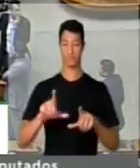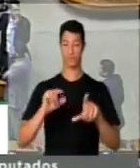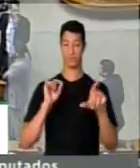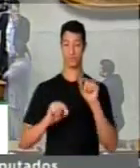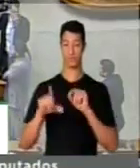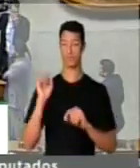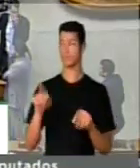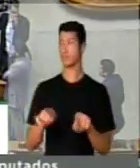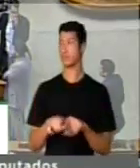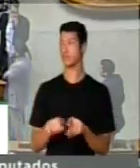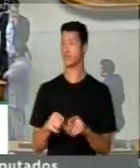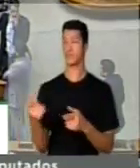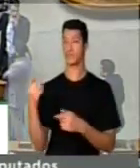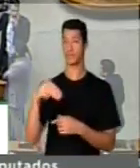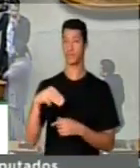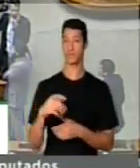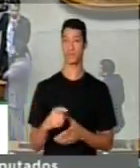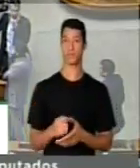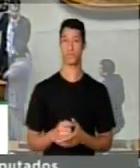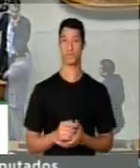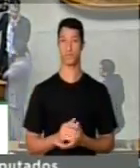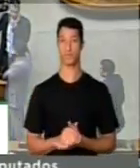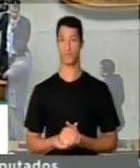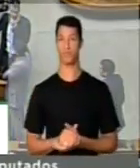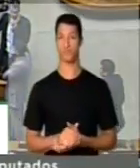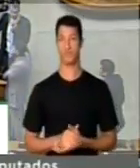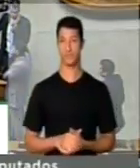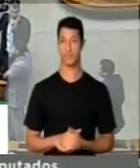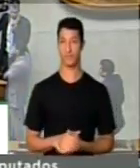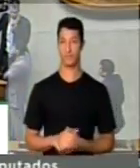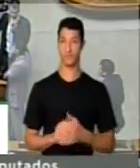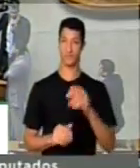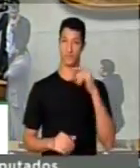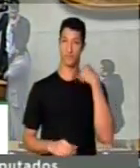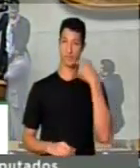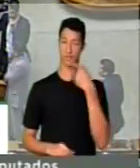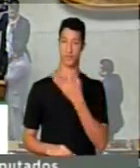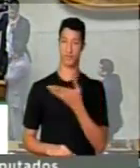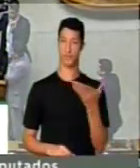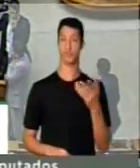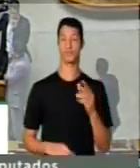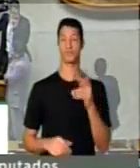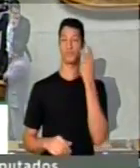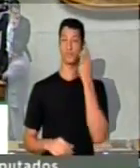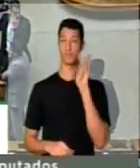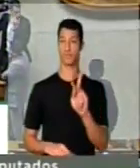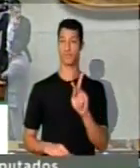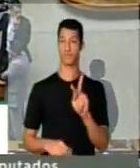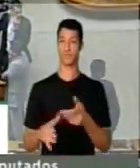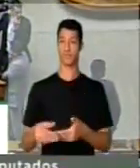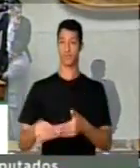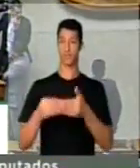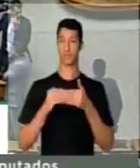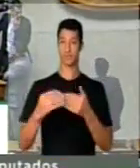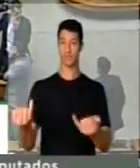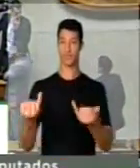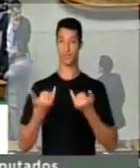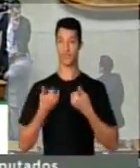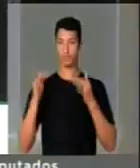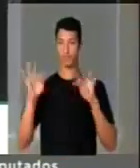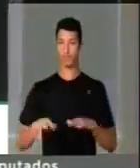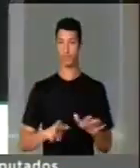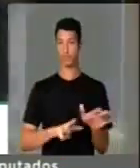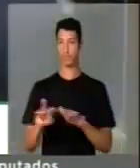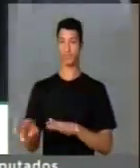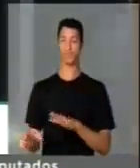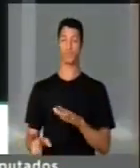E alternadamente concedendo um minuto. Deputado Presidente, Bebeto. Senhores deputados, apenas para trazer uma comunicação, final de